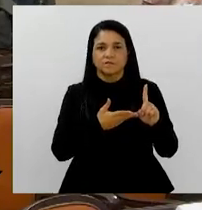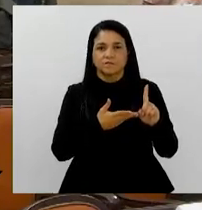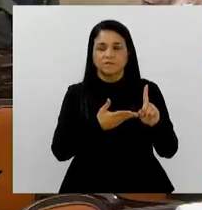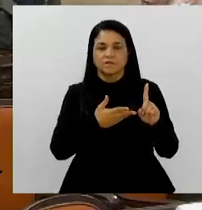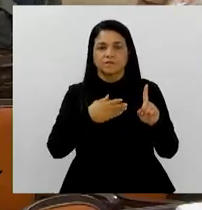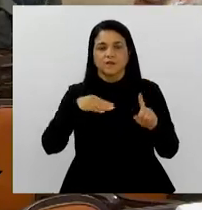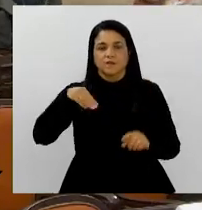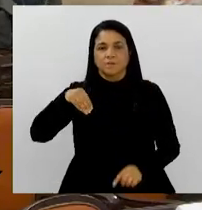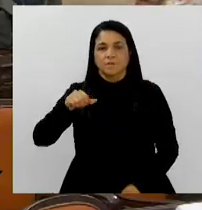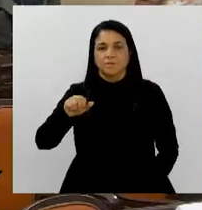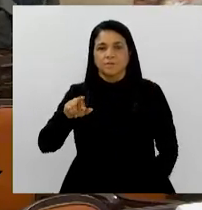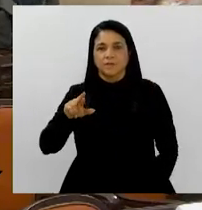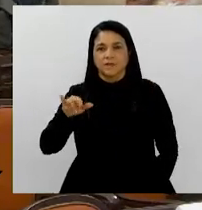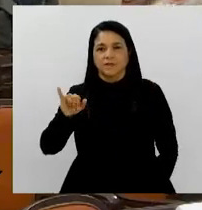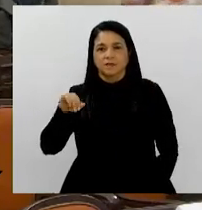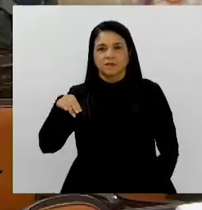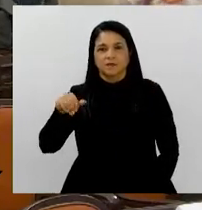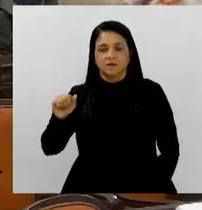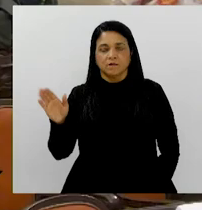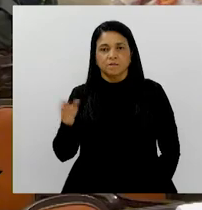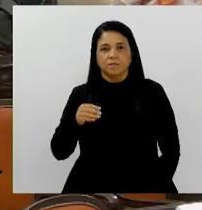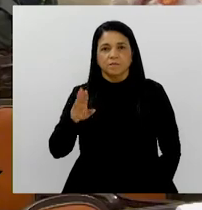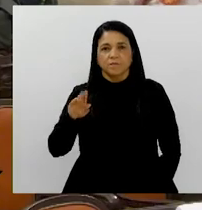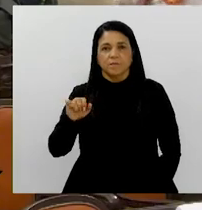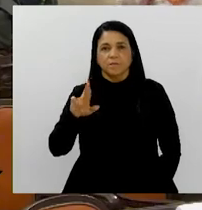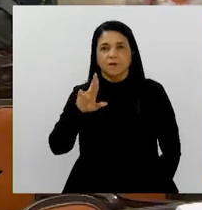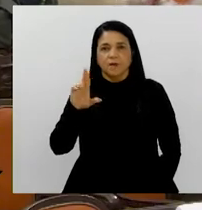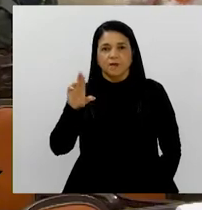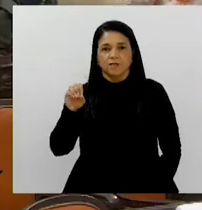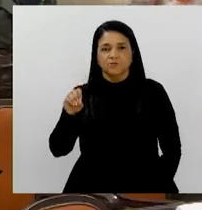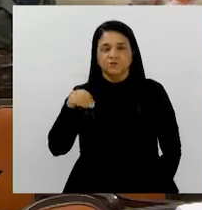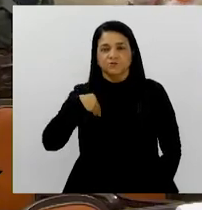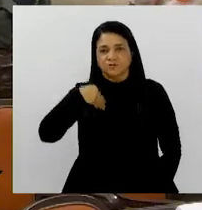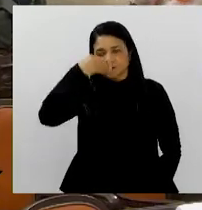Marina Barros Ferreira Sobrinha.